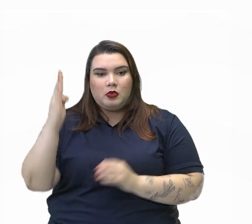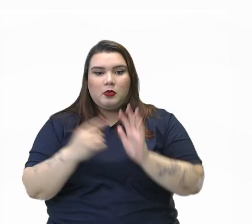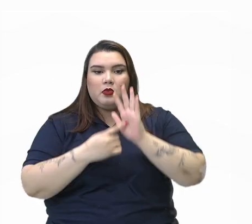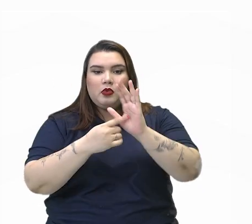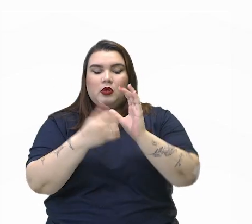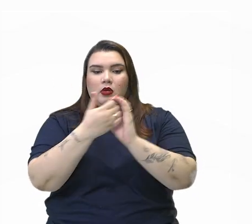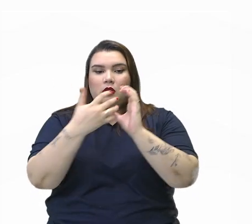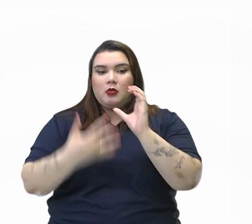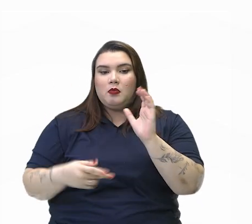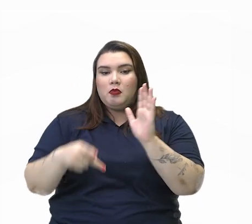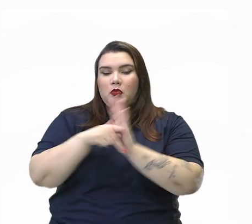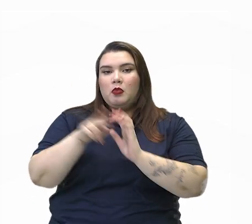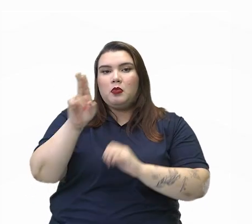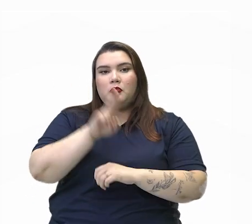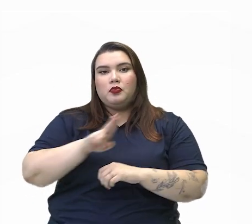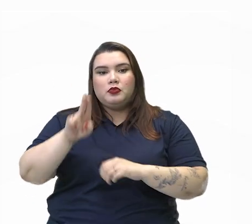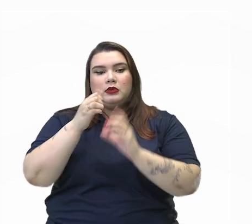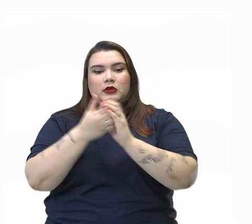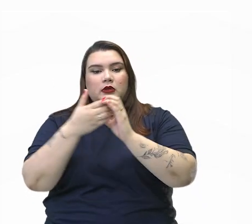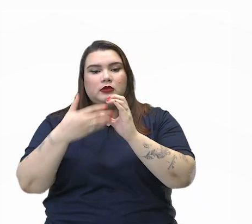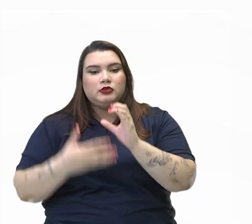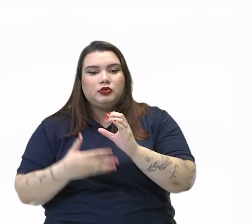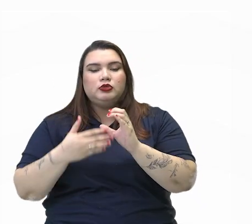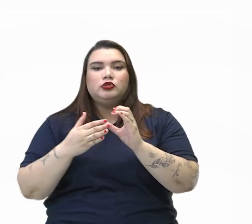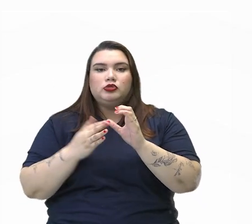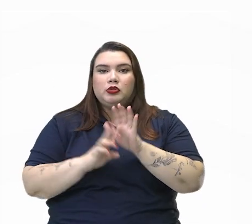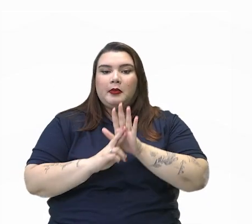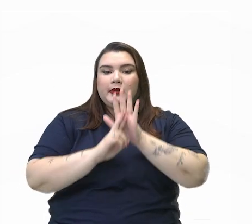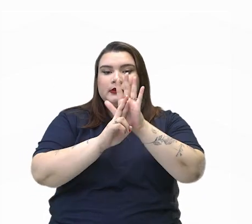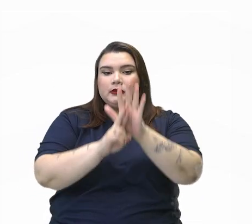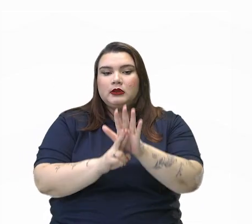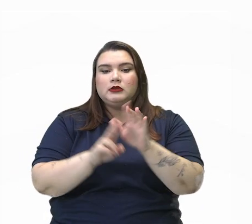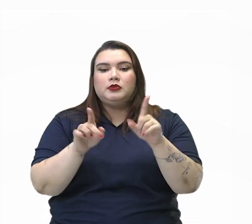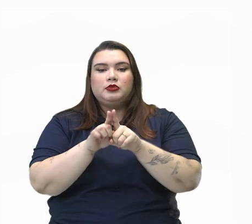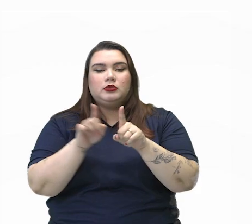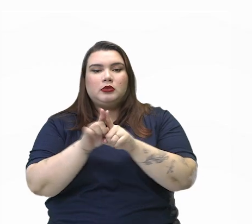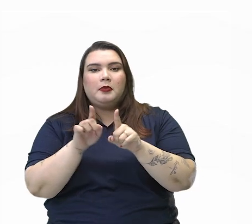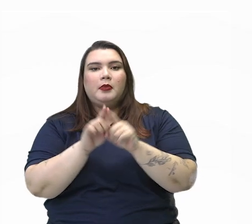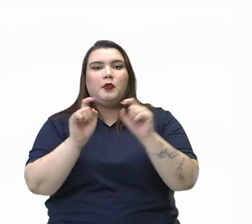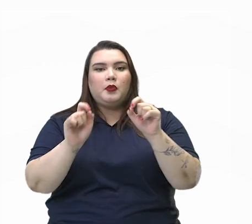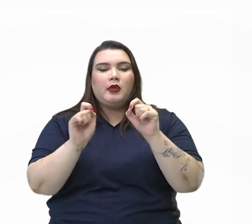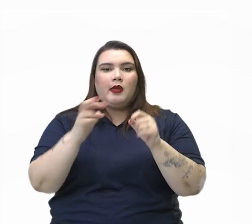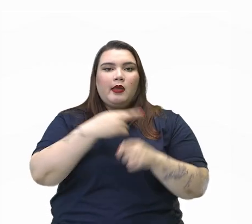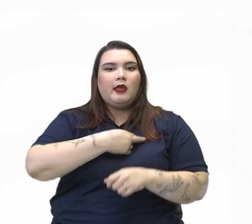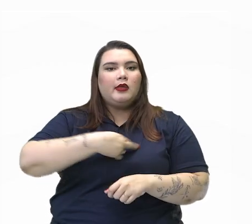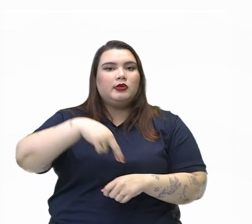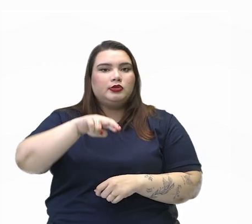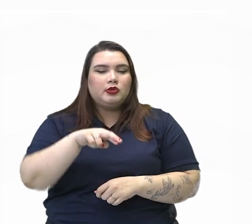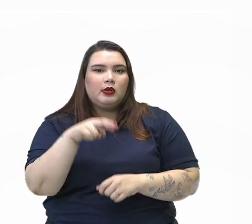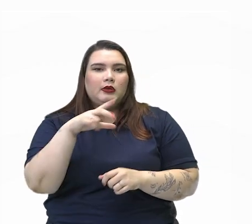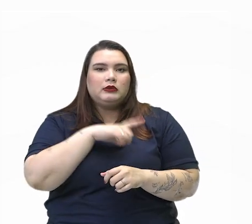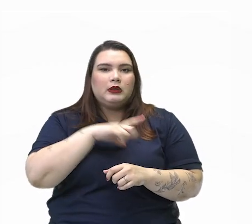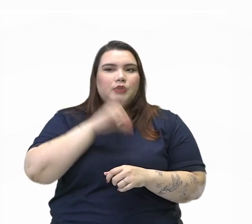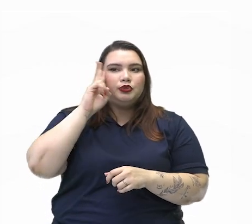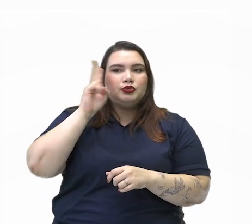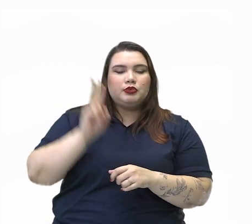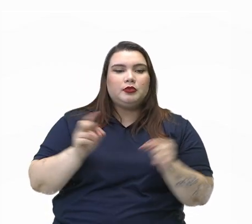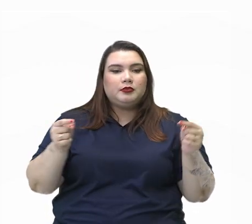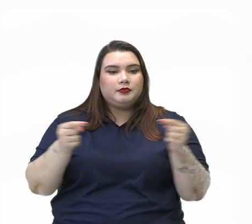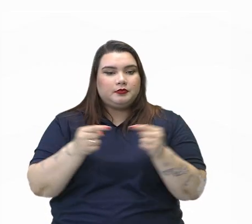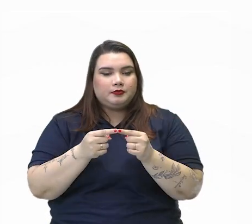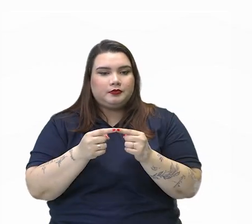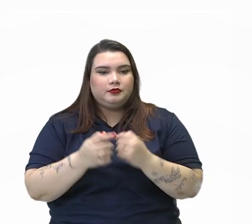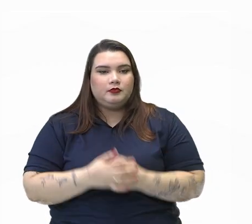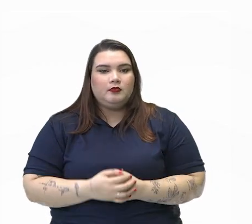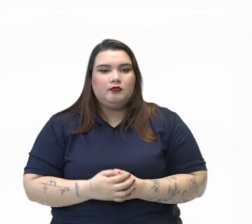características próprias, como o uso de elementos decorativos e a representação de cenas religiosas. Ao longo